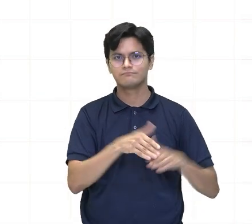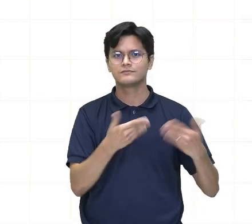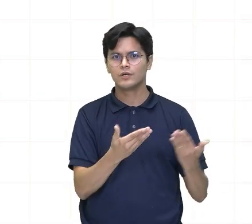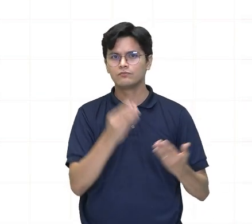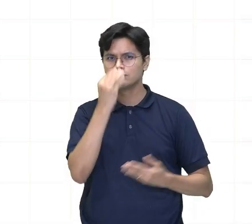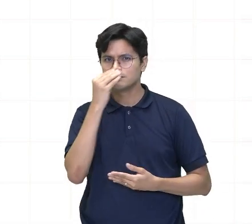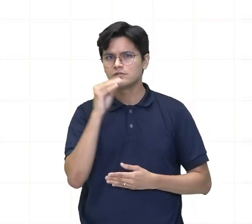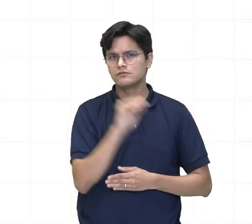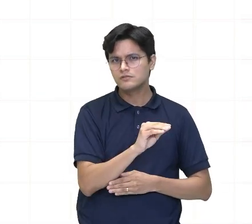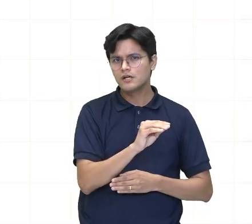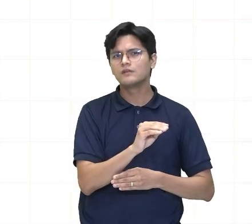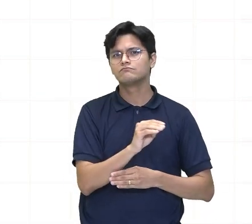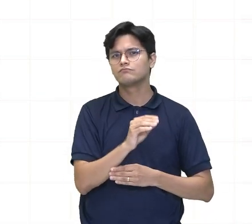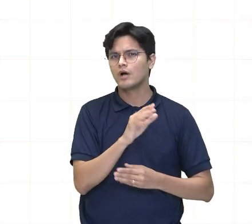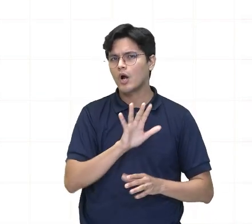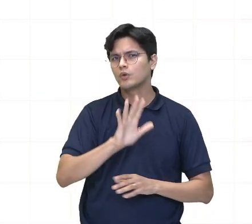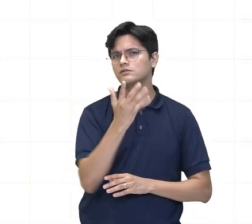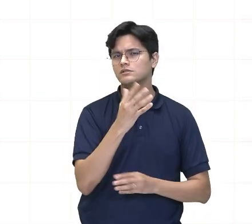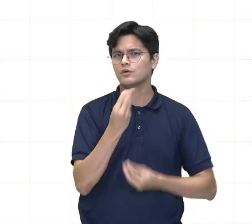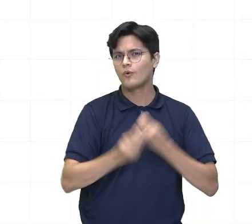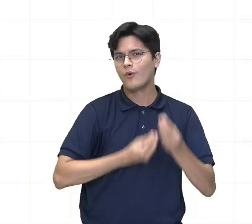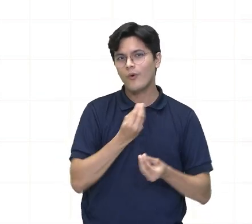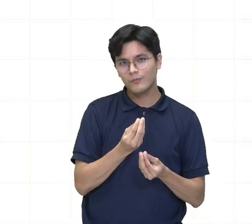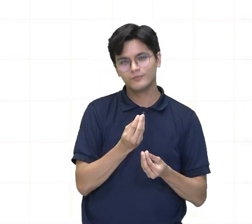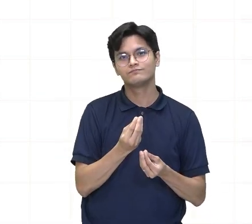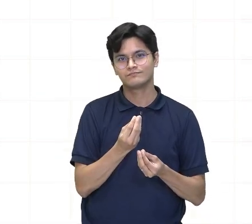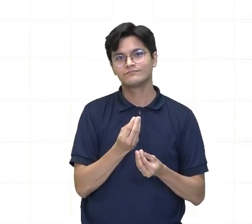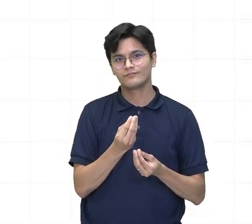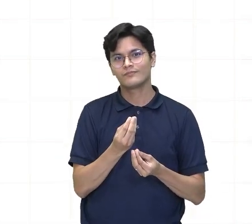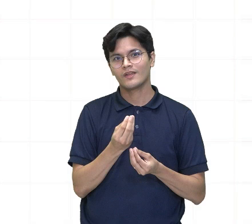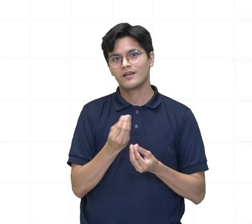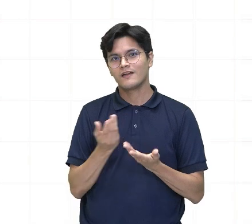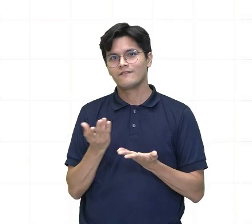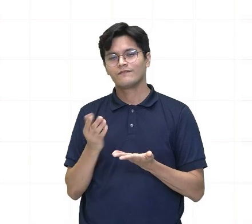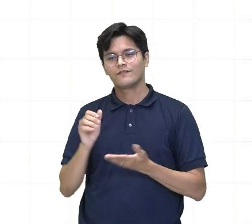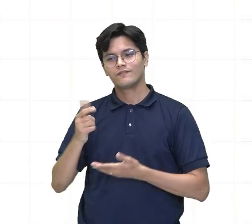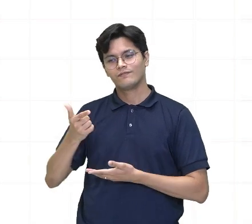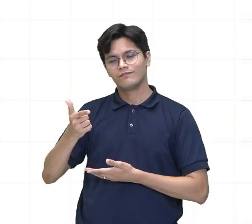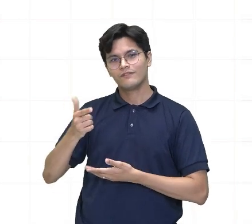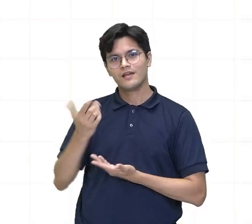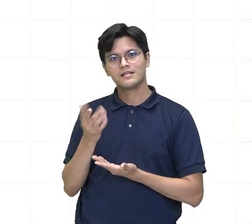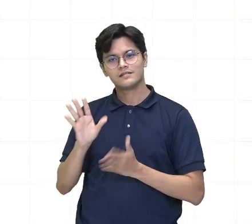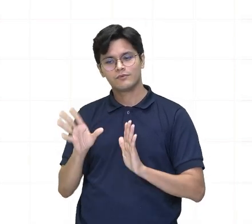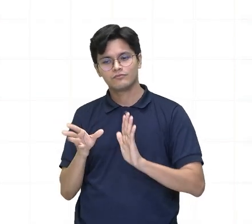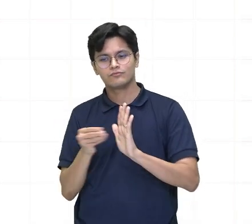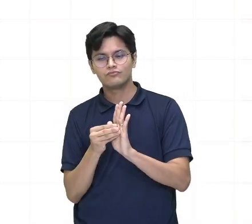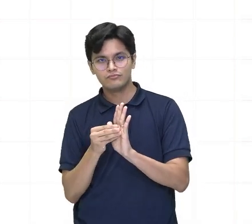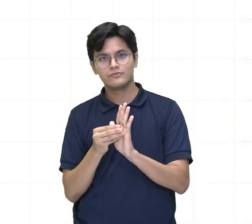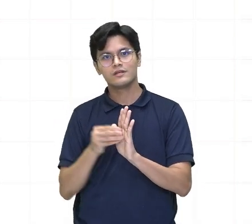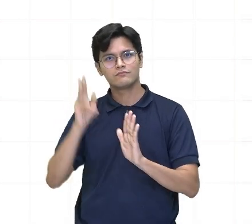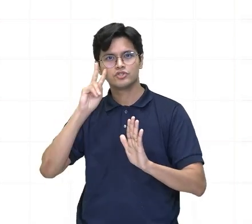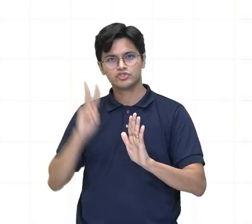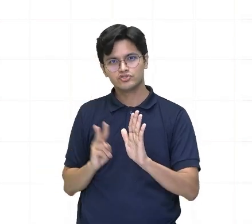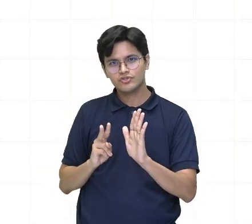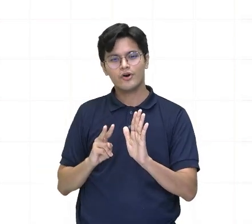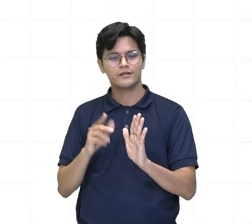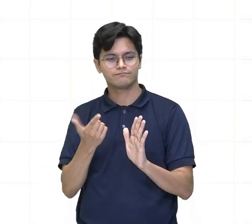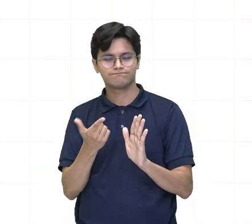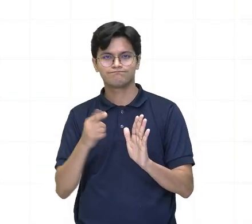deixar de contar essa história, né? Então, vamos observar agora que uma